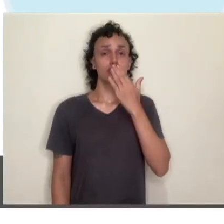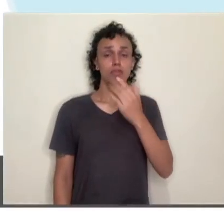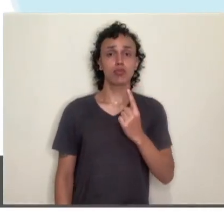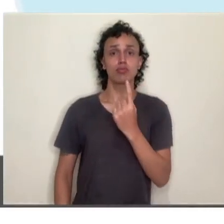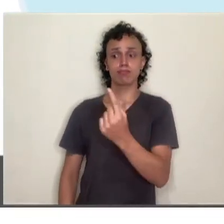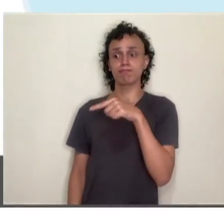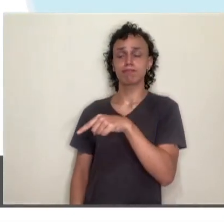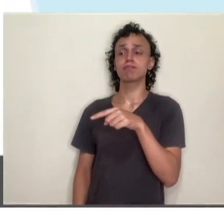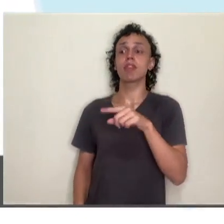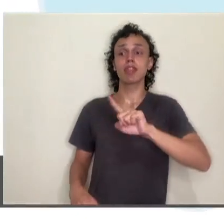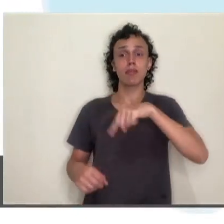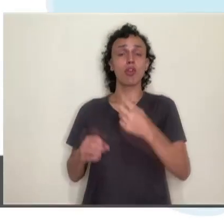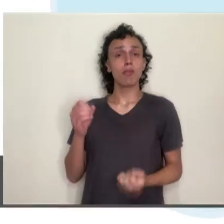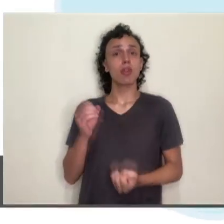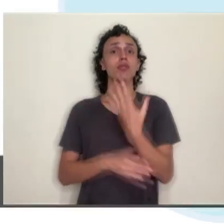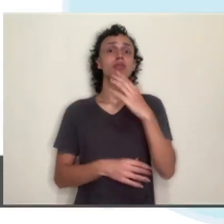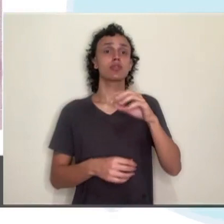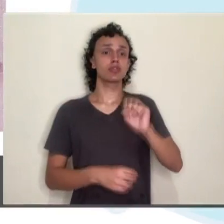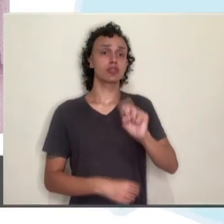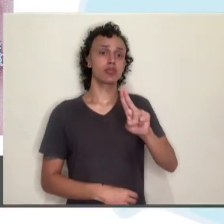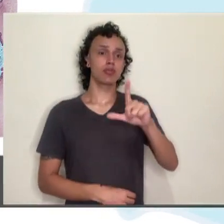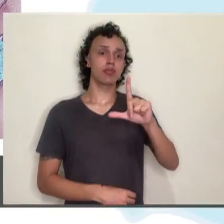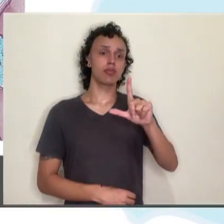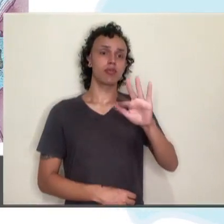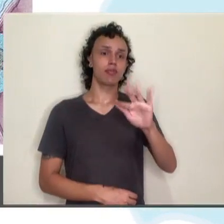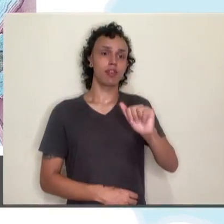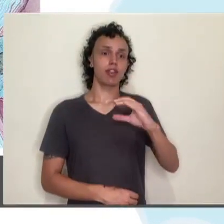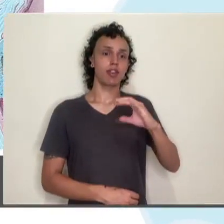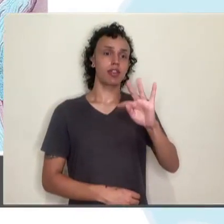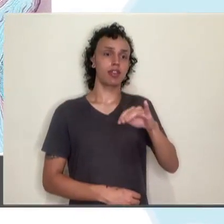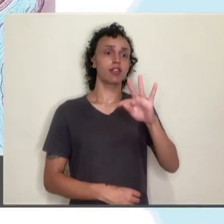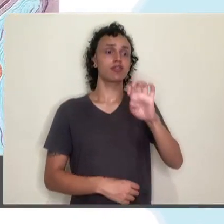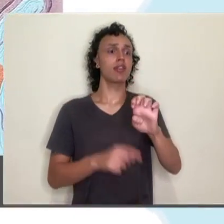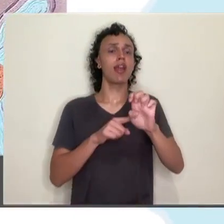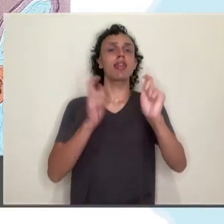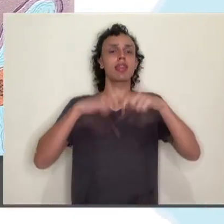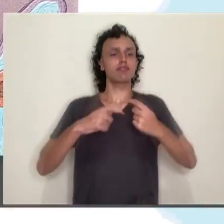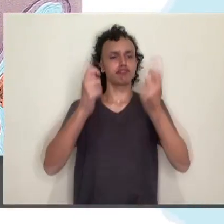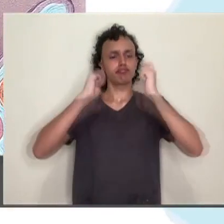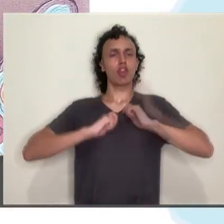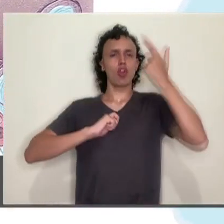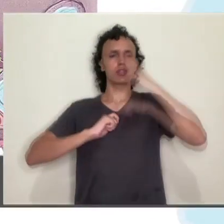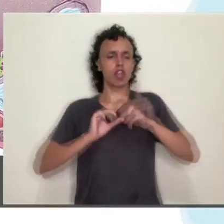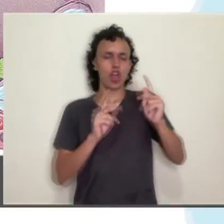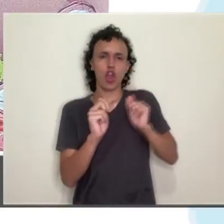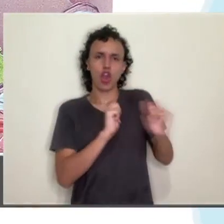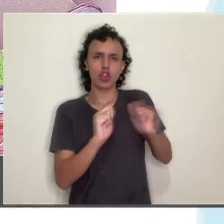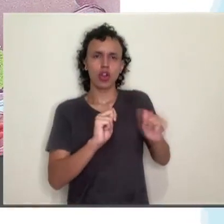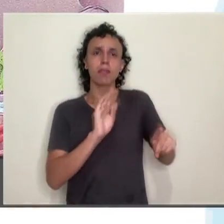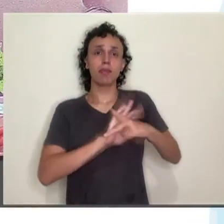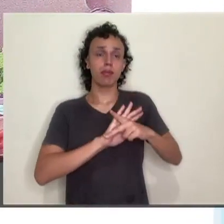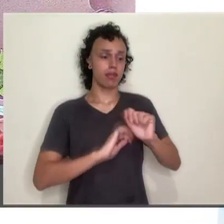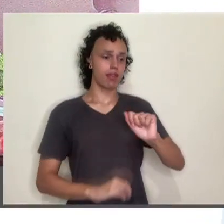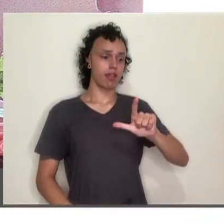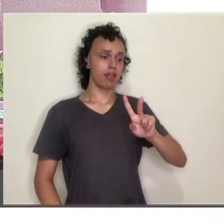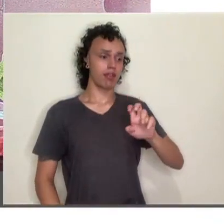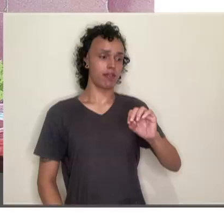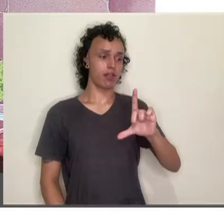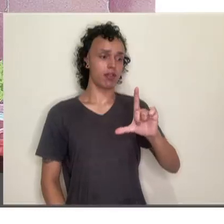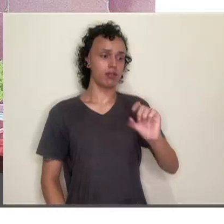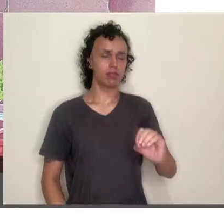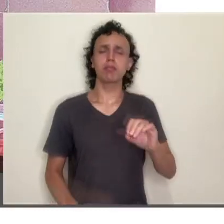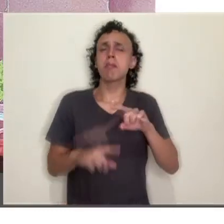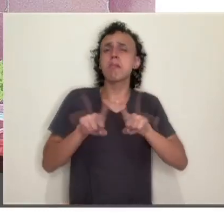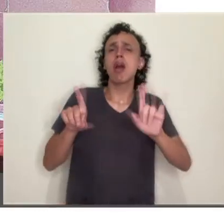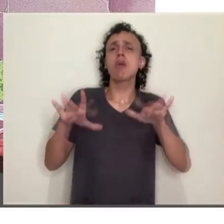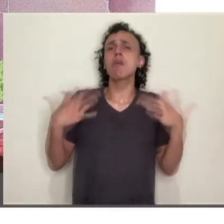gente poder abrir e fechar os alvéolos bonitinho, né? Como se fosse um lubrificante ali. O que é o problema?